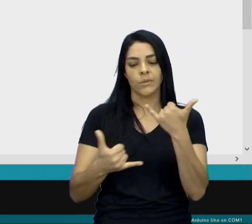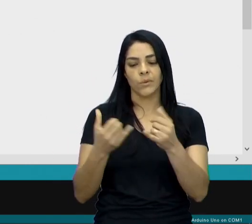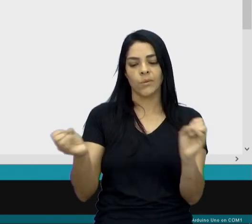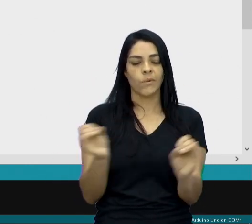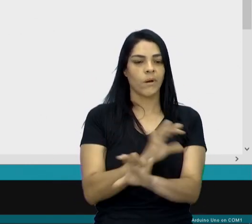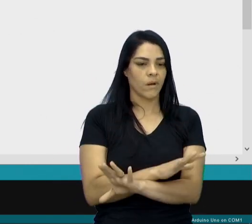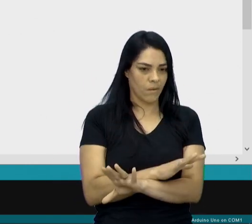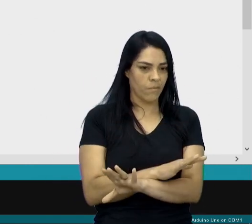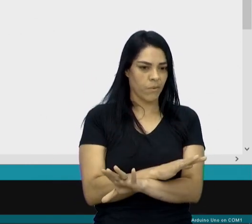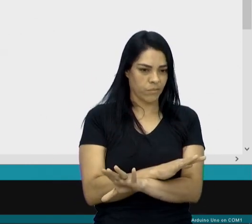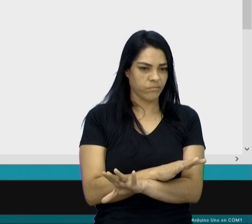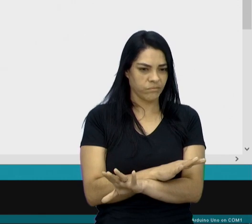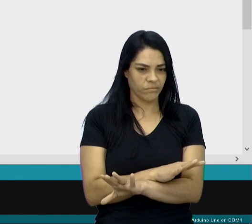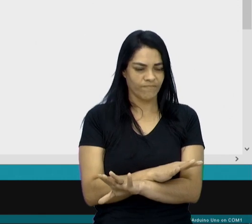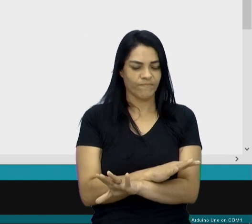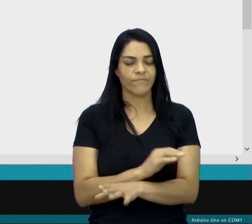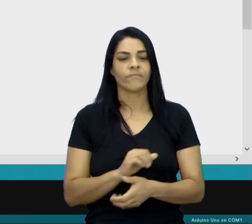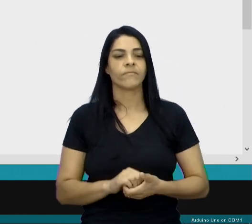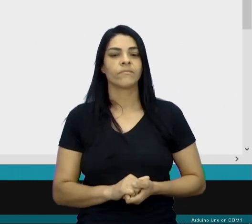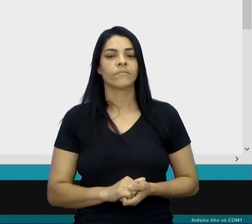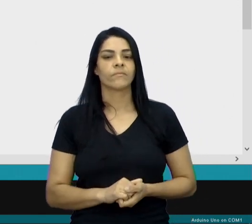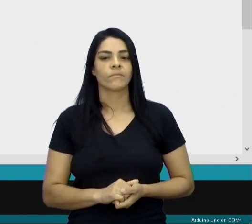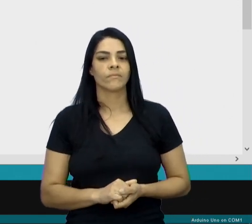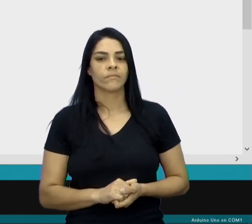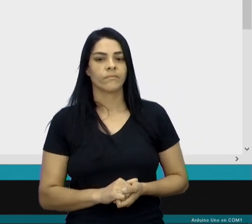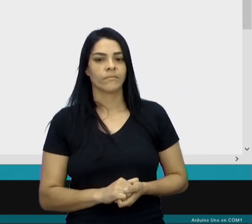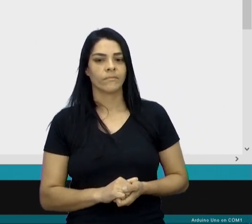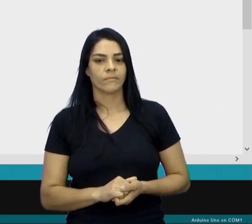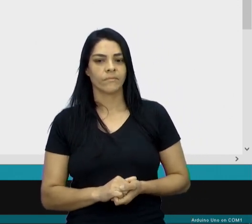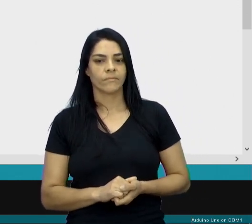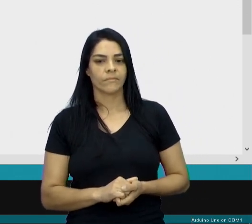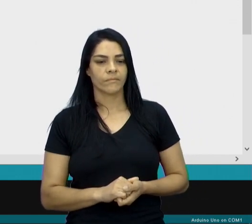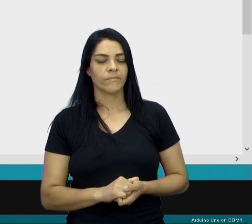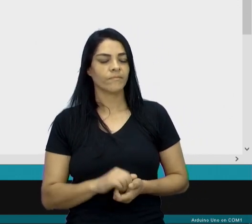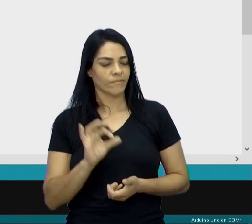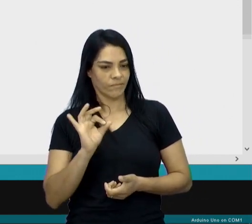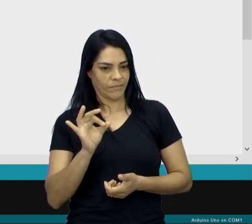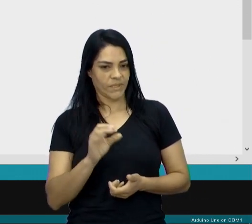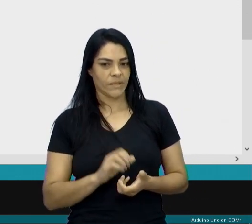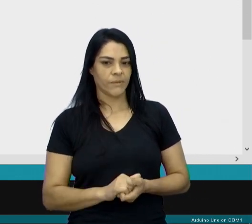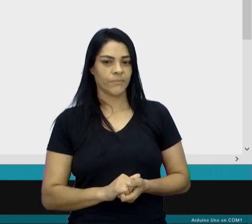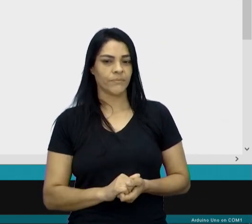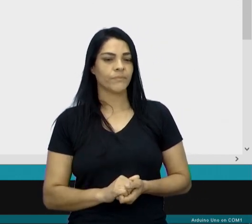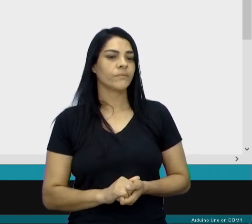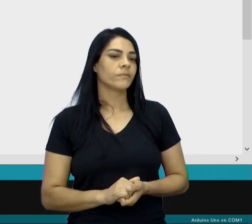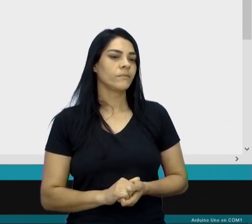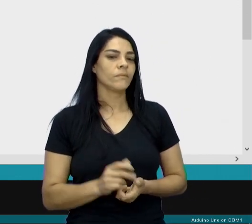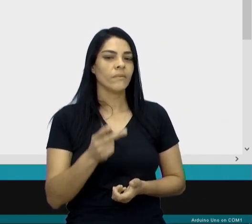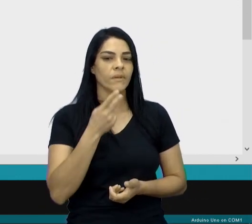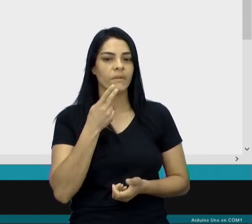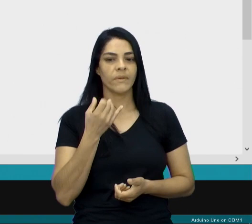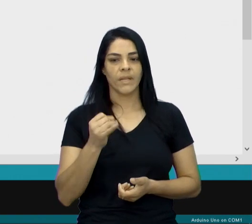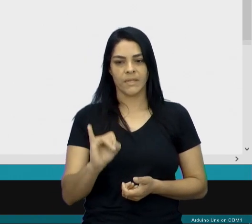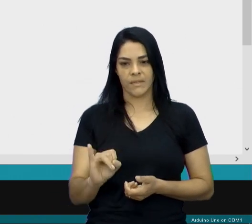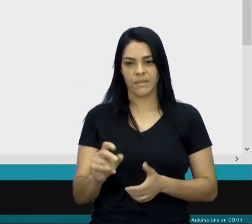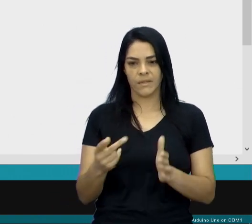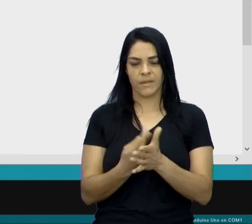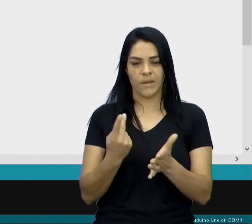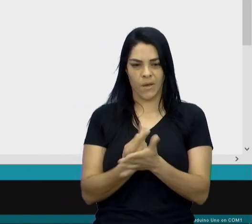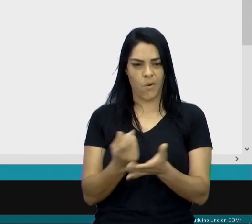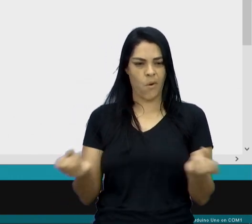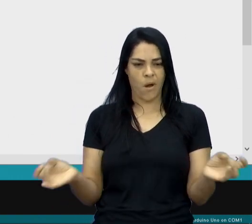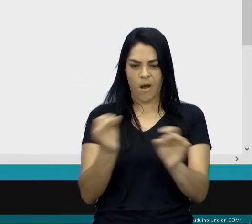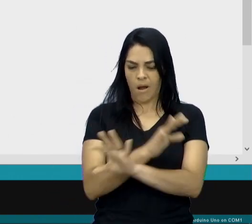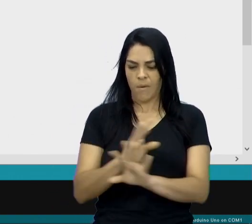daqui, então eu tenho que dizer também o que vai acontecer no game over. Daqui a pouco eu coloco lá, tá certo? E aí ele vai falar, se você errou, acaba com tudo